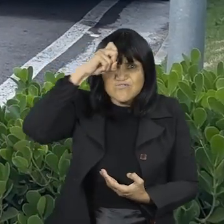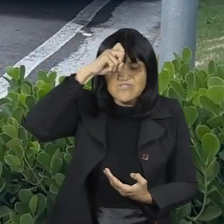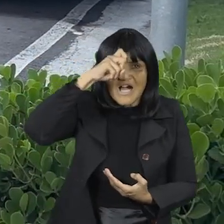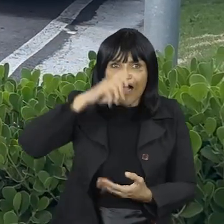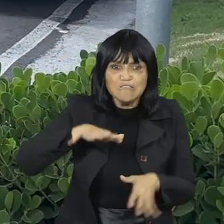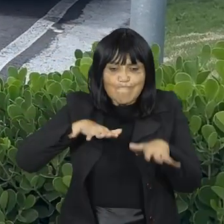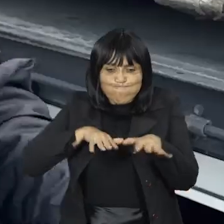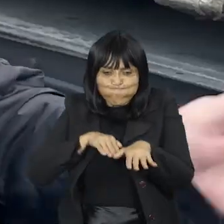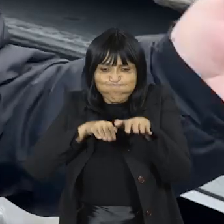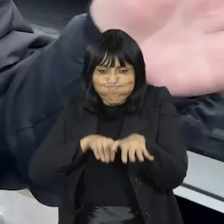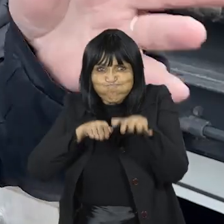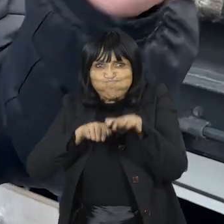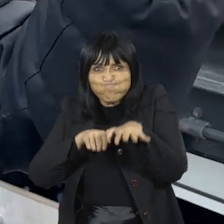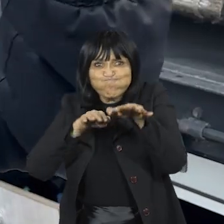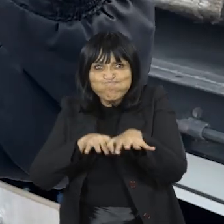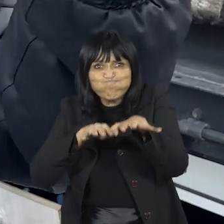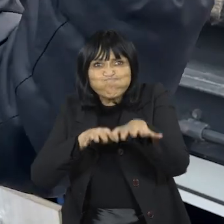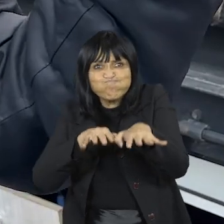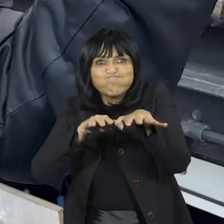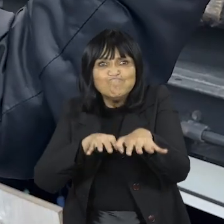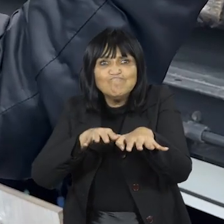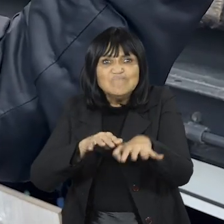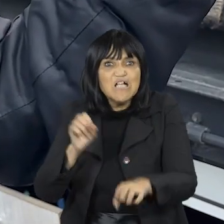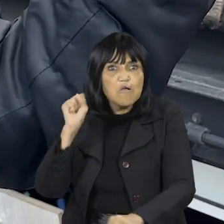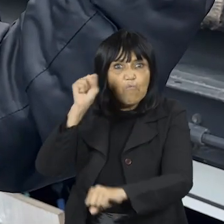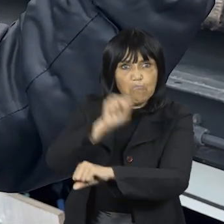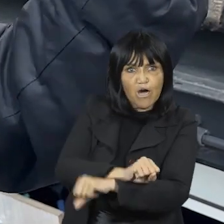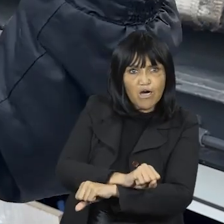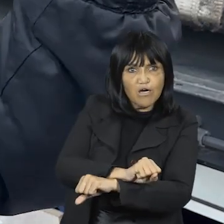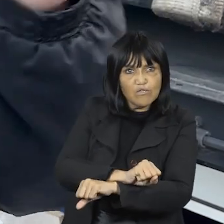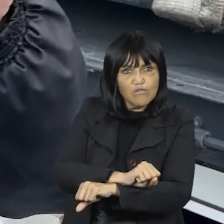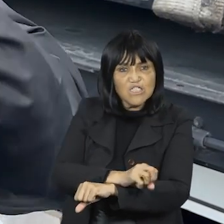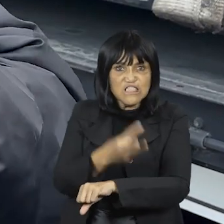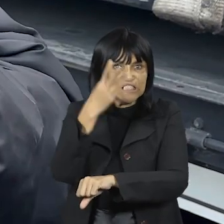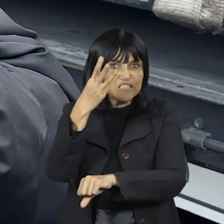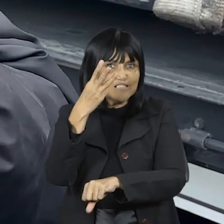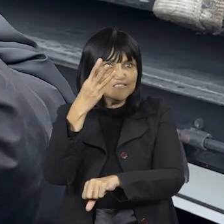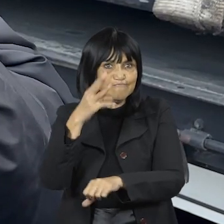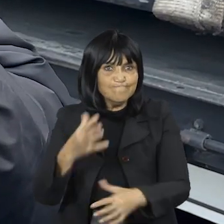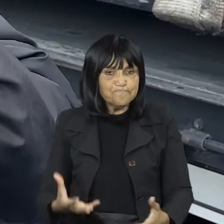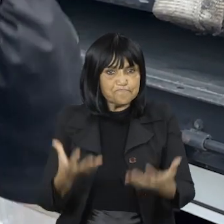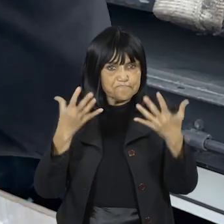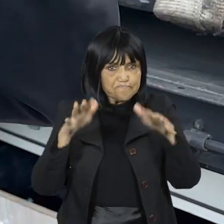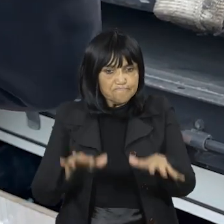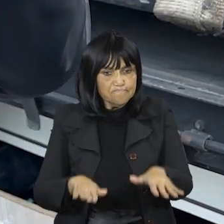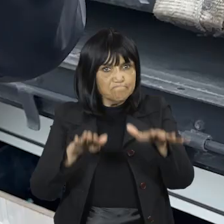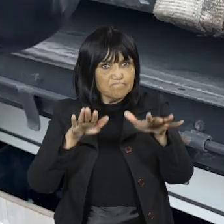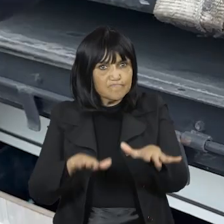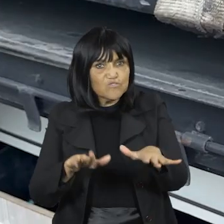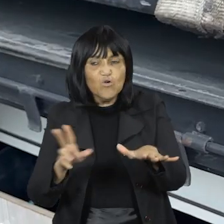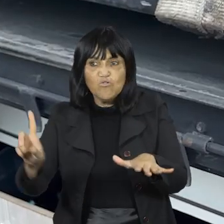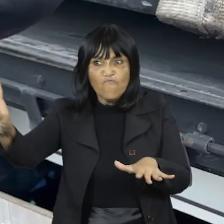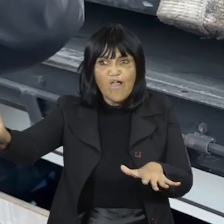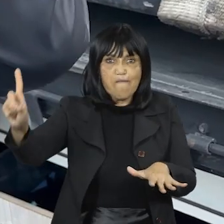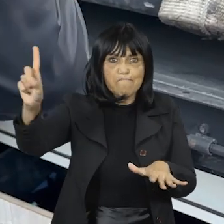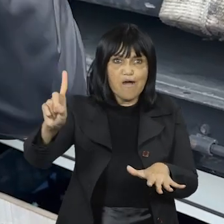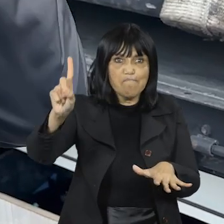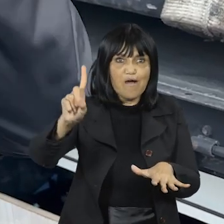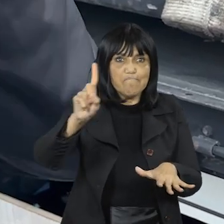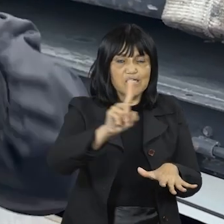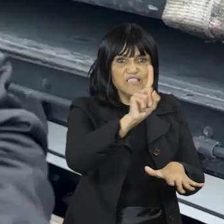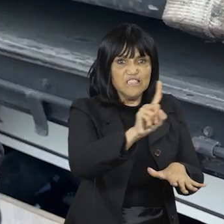maior movimento. Que nem aqui na 101, eu passo mesmo por 3 balanças, né? Agora, quando a gente vem lá por cima,